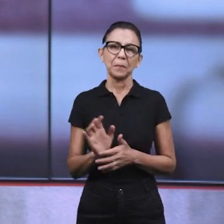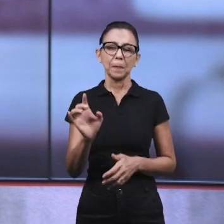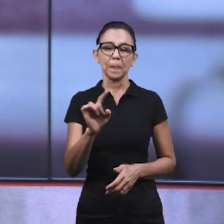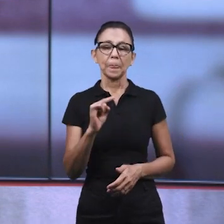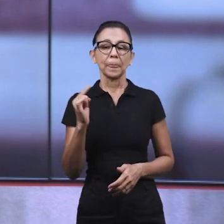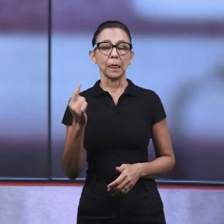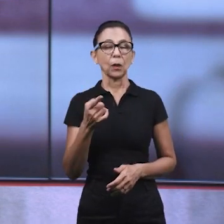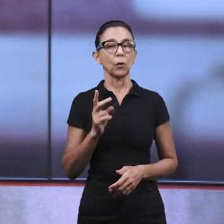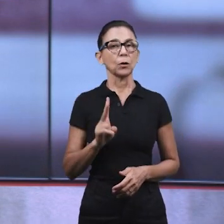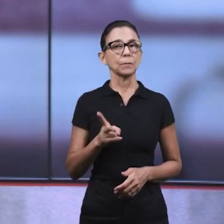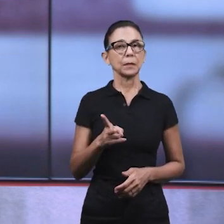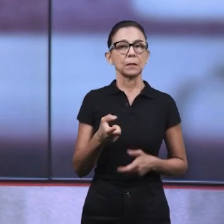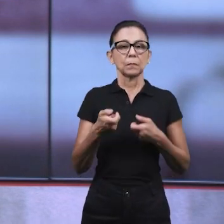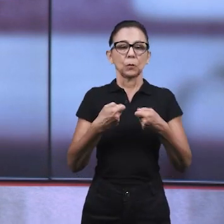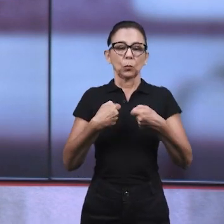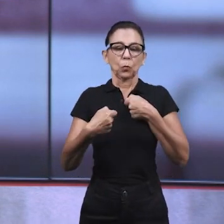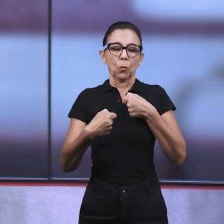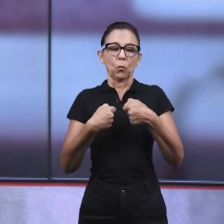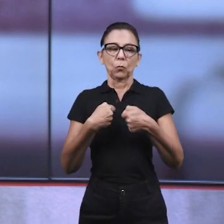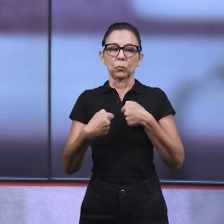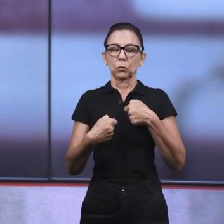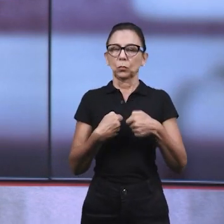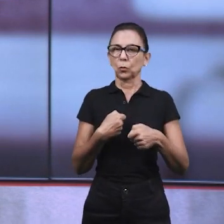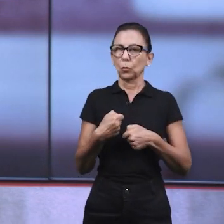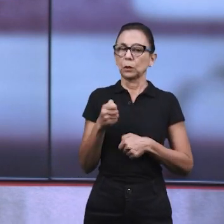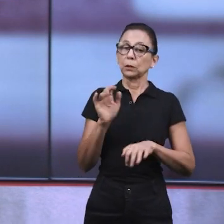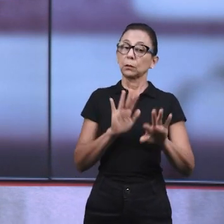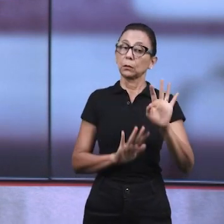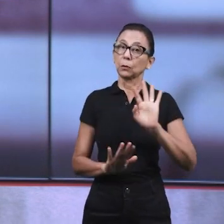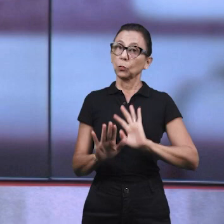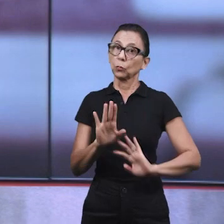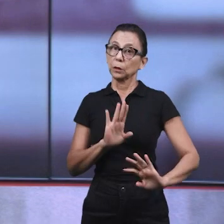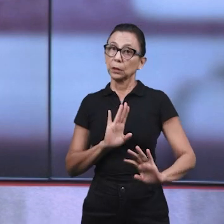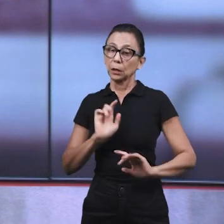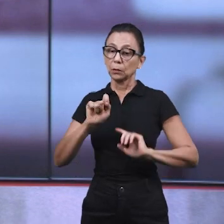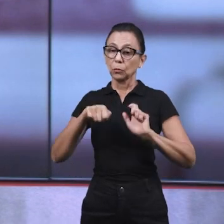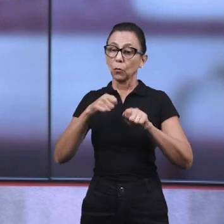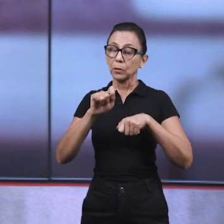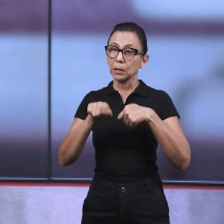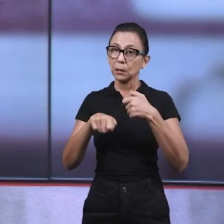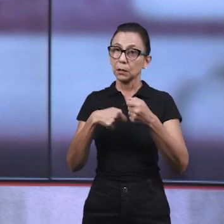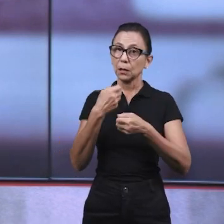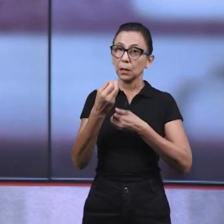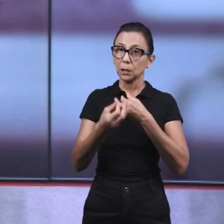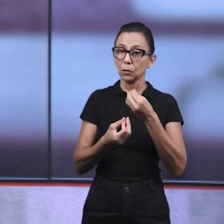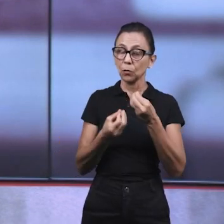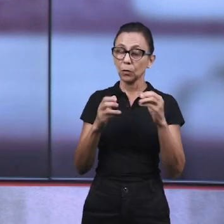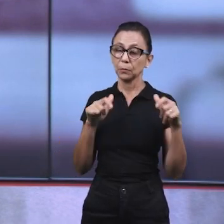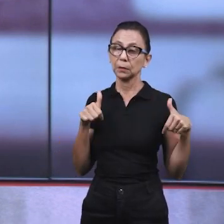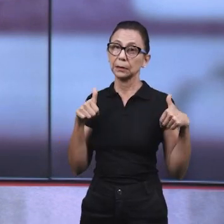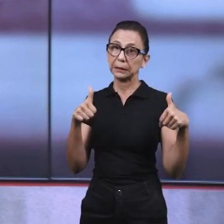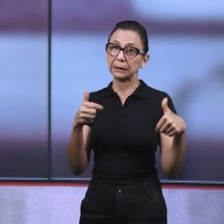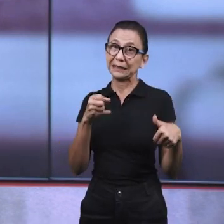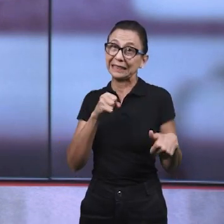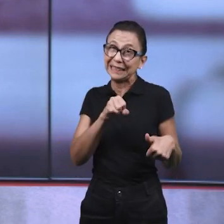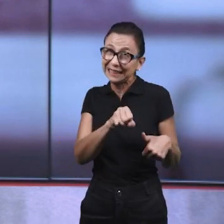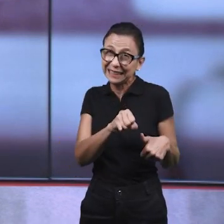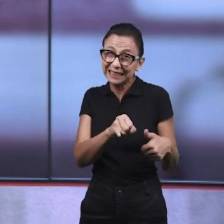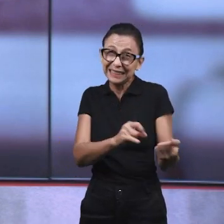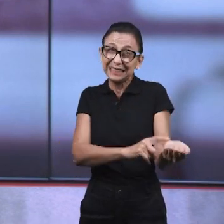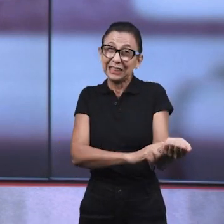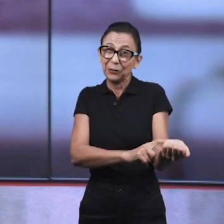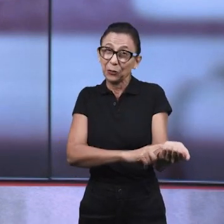relação, precisamos manter o autocontrole e ponderar o que falamos, sobretudo quando estamos